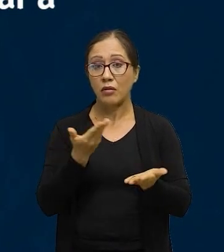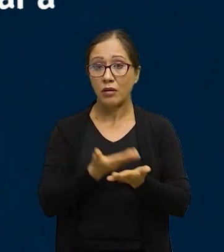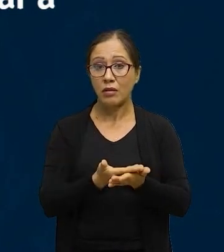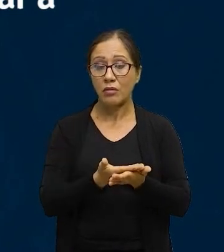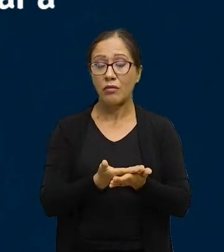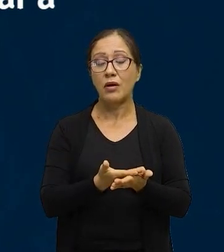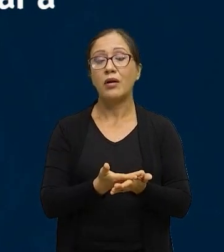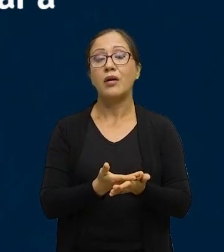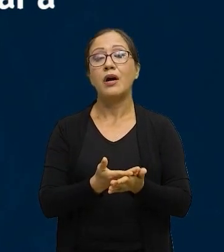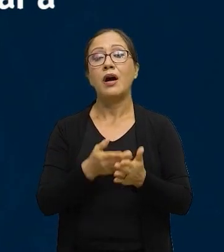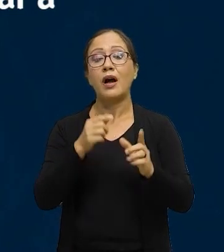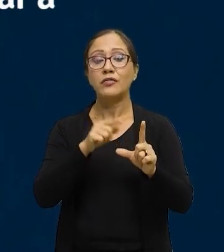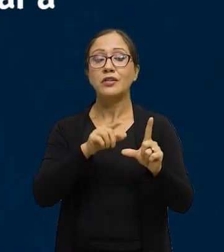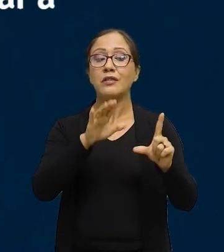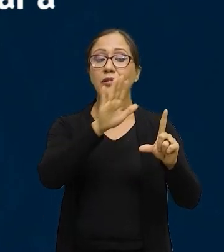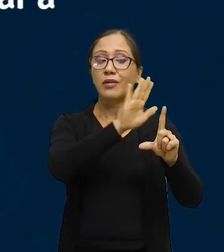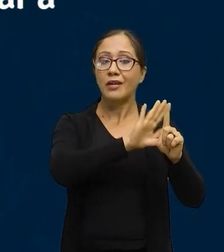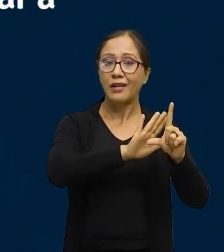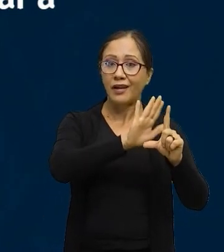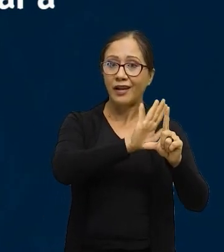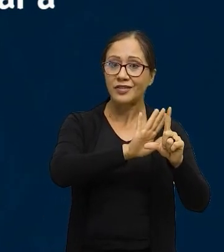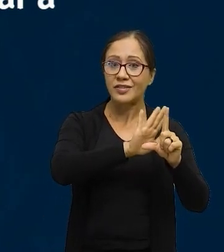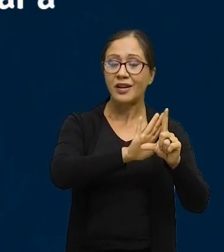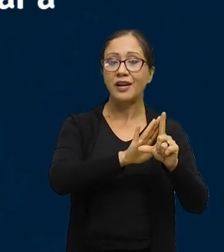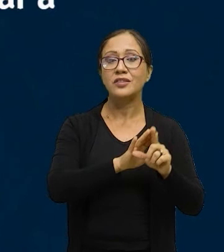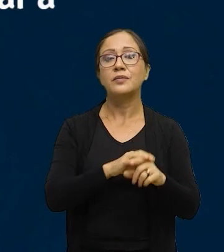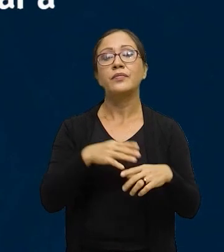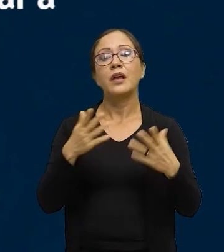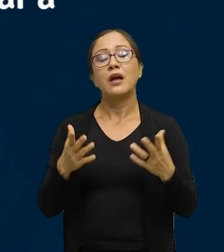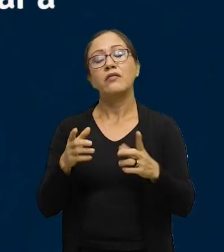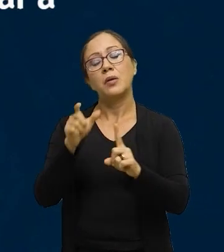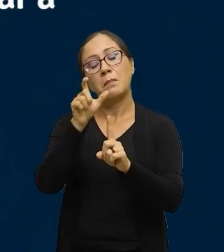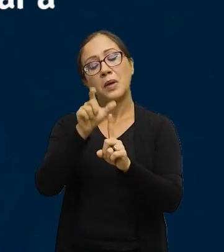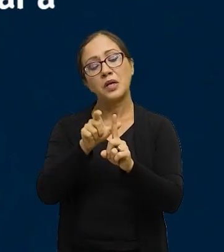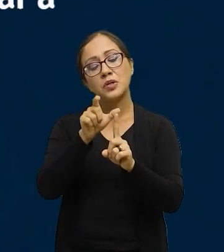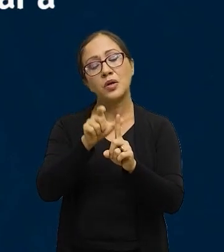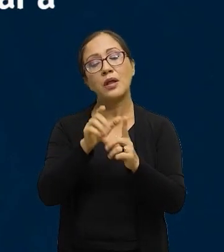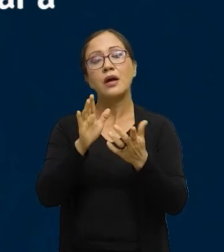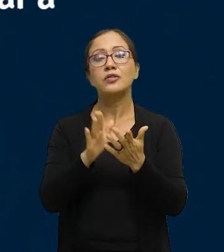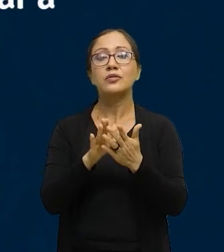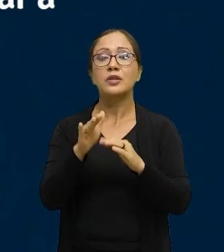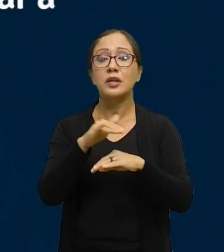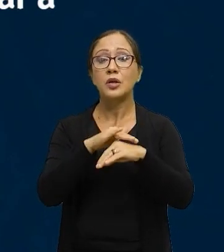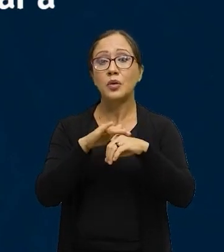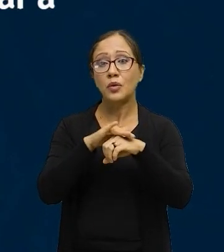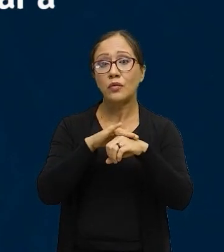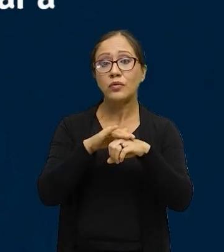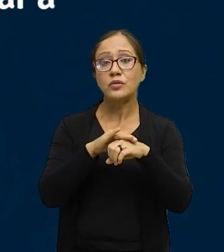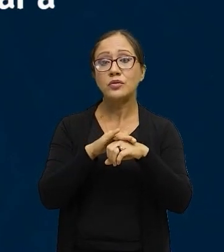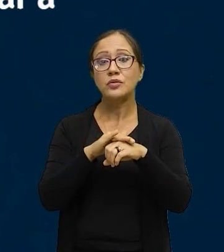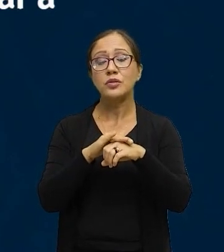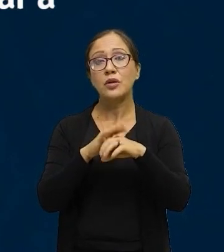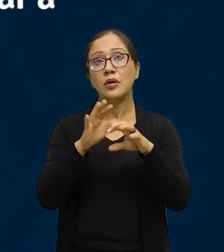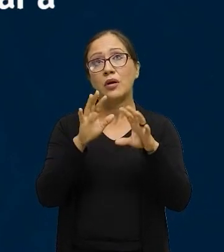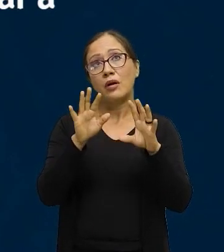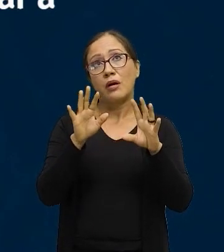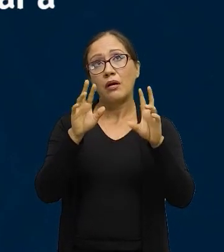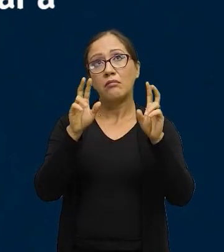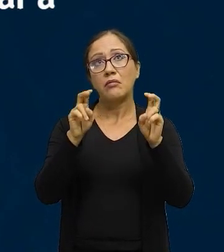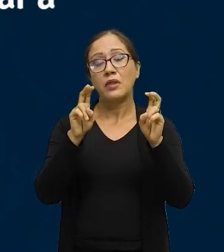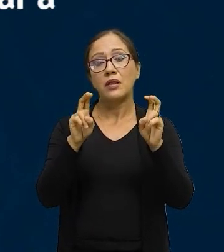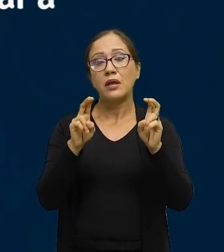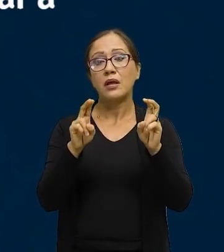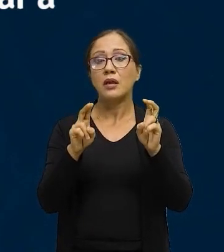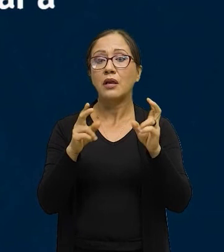a charge. Você pode ver personagens conversando sobre determinado assunto no qual